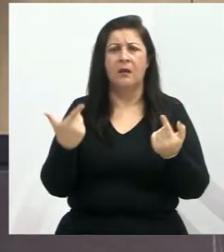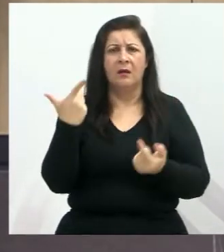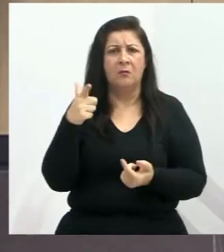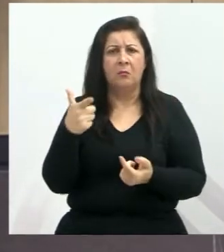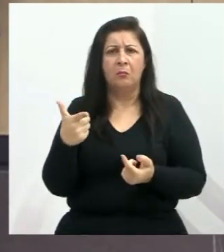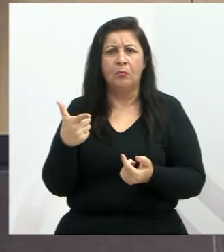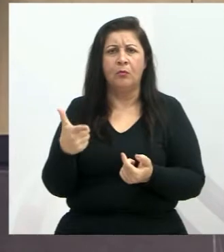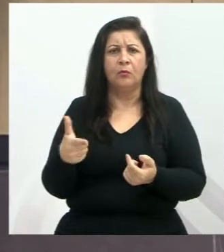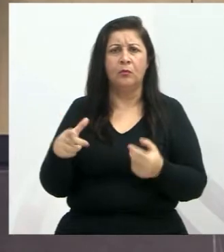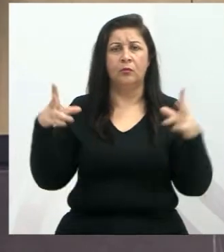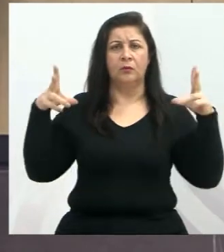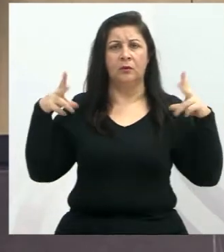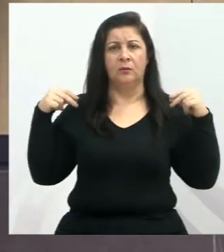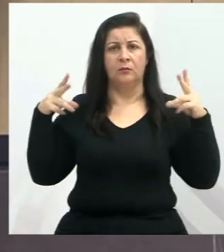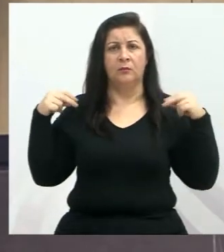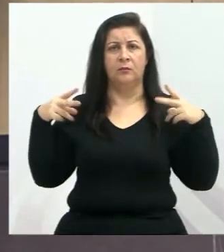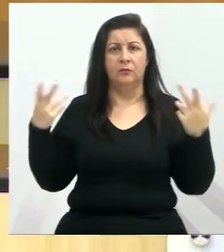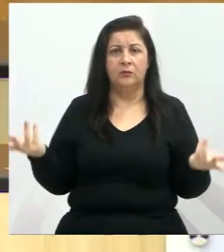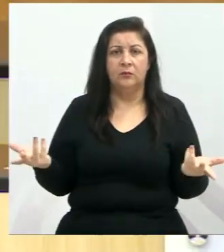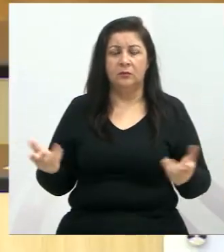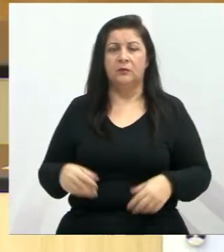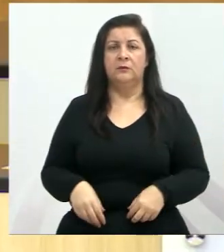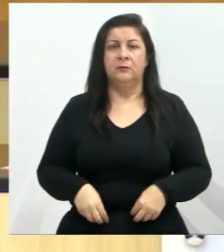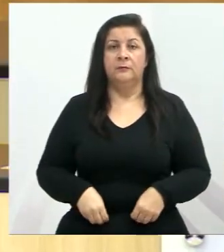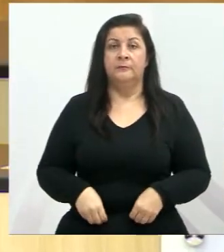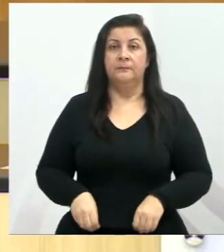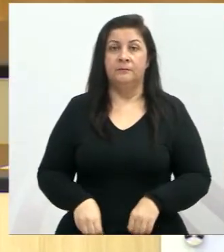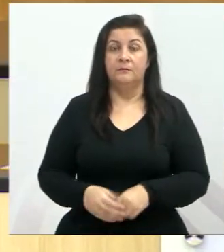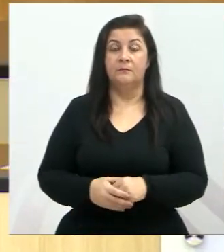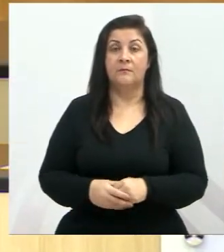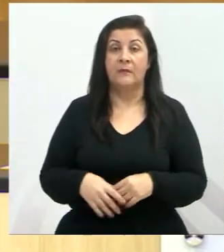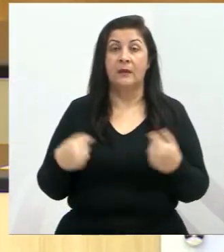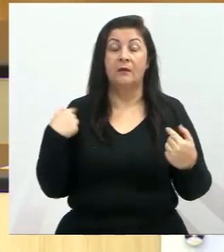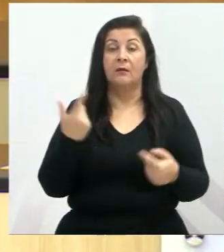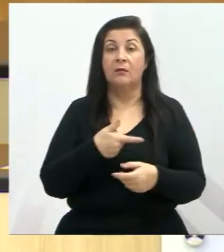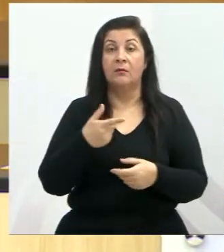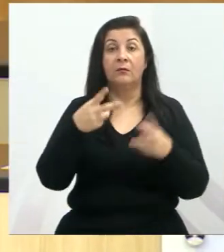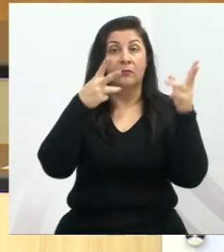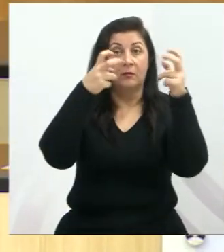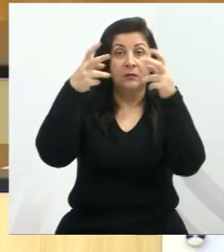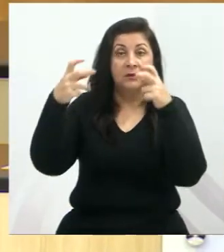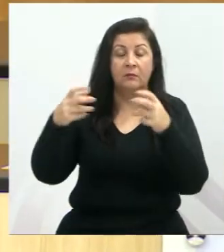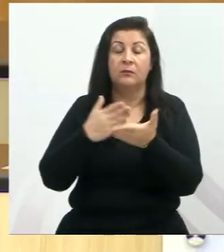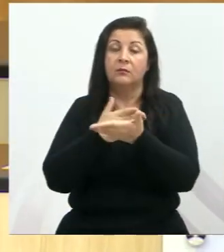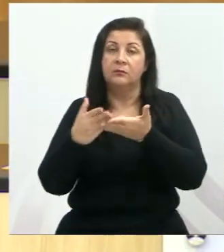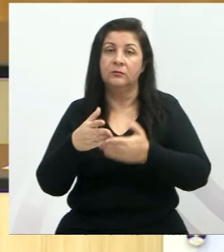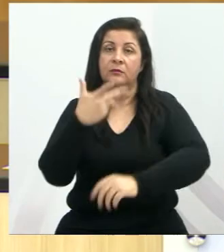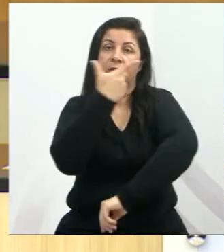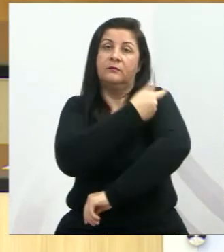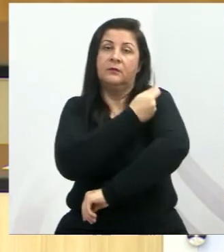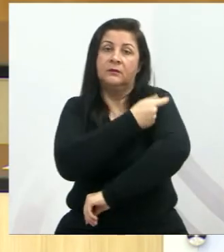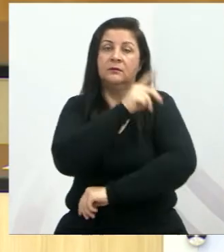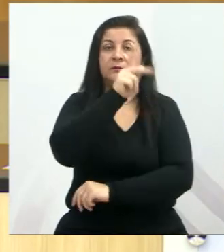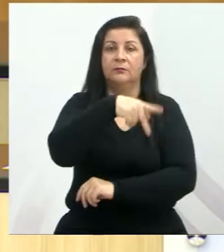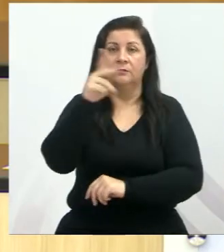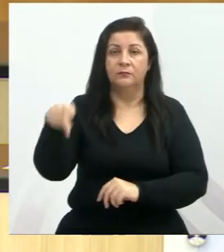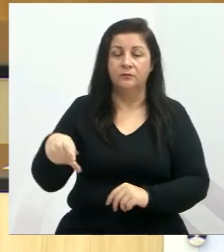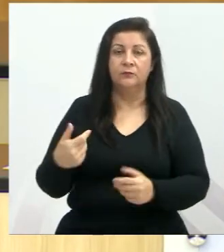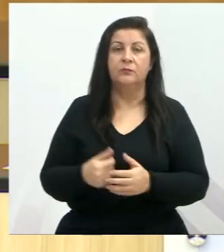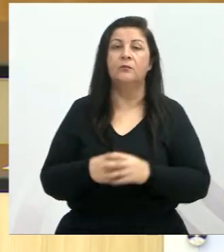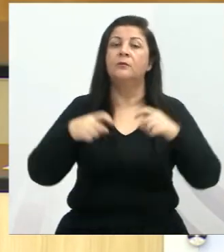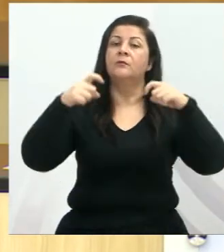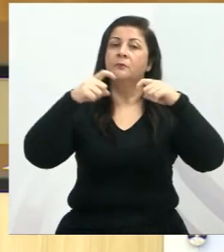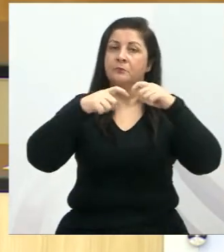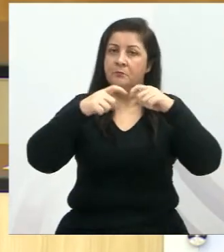a categoria de condutores, dos motoristas. Nós estamos vendo aí vacinando os professores, né, os médicos, que eu acho que